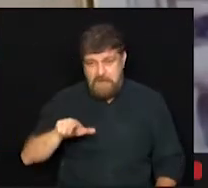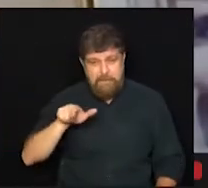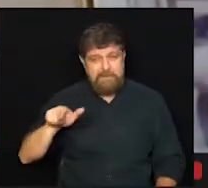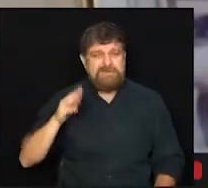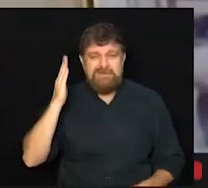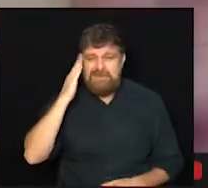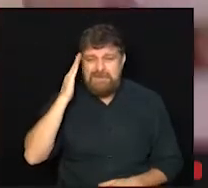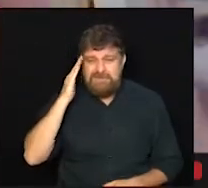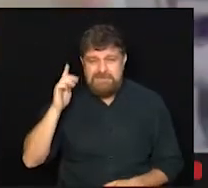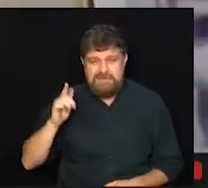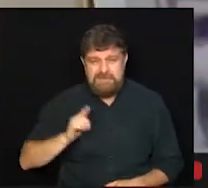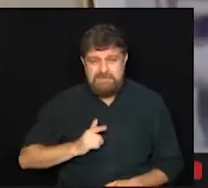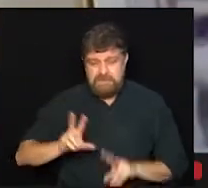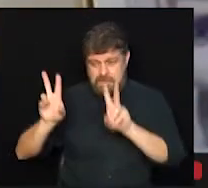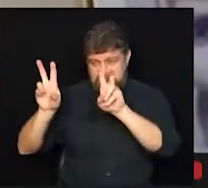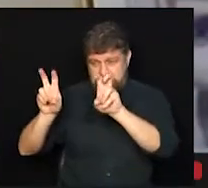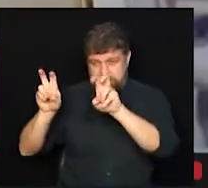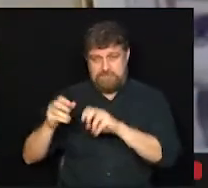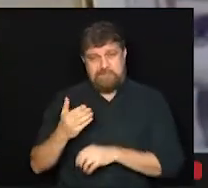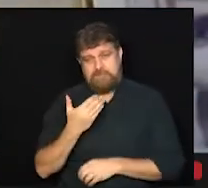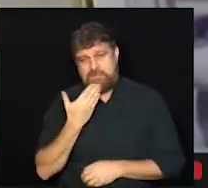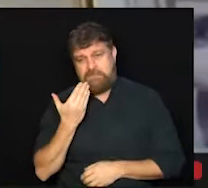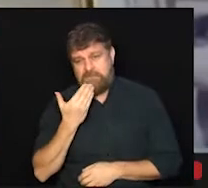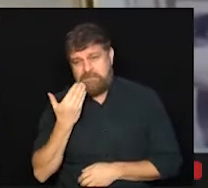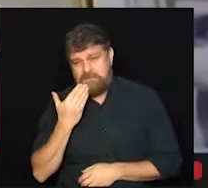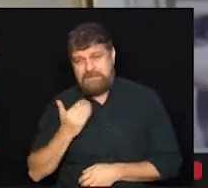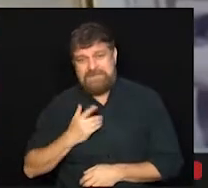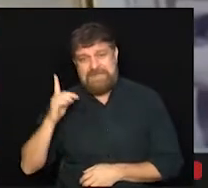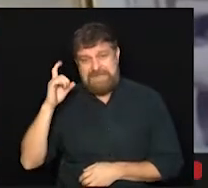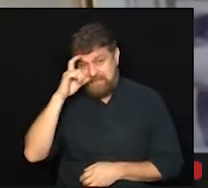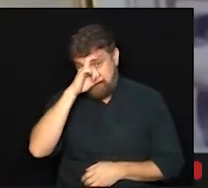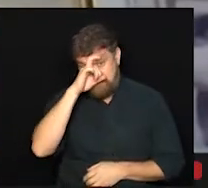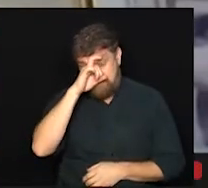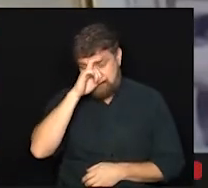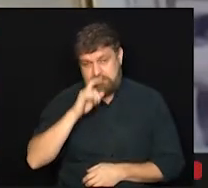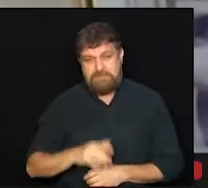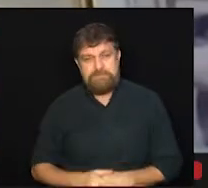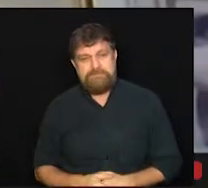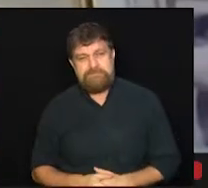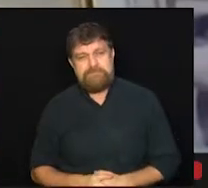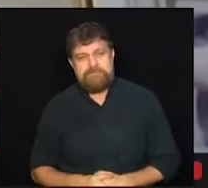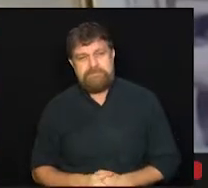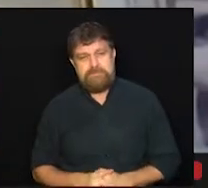que entre aspas, é fácil, a dificuldade são as outras, né?